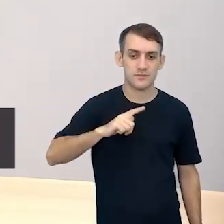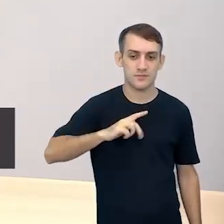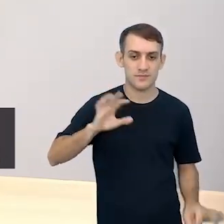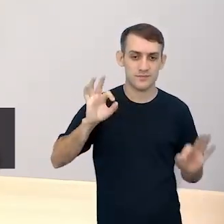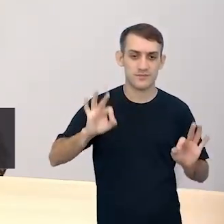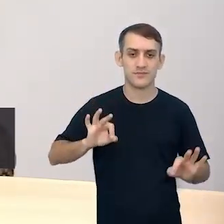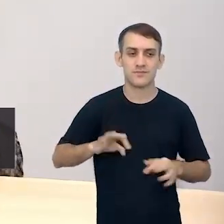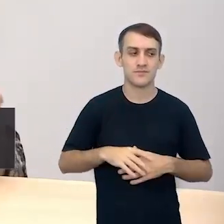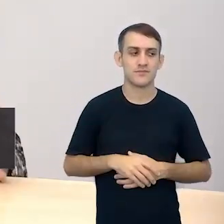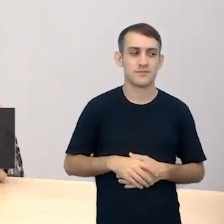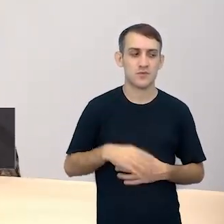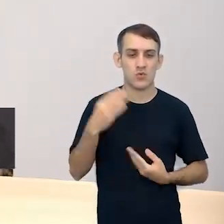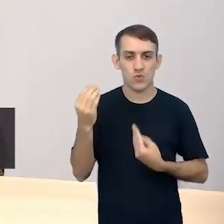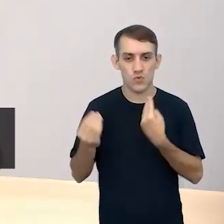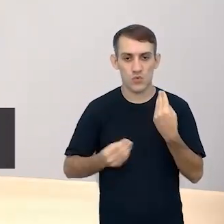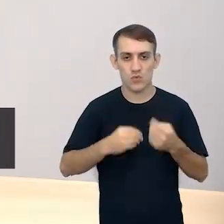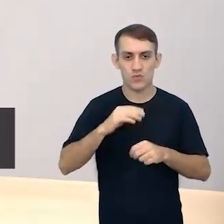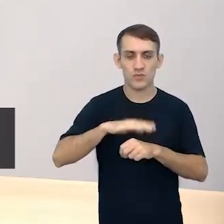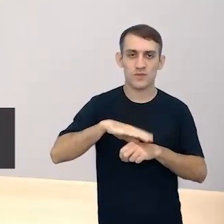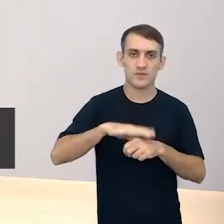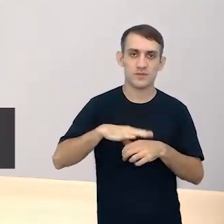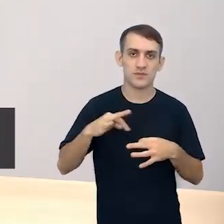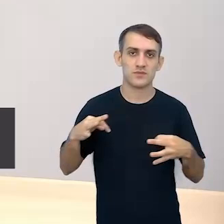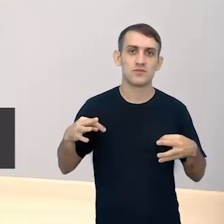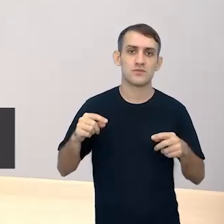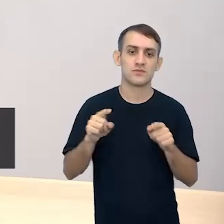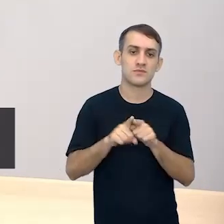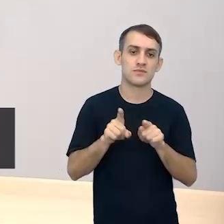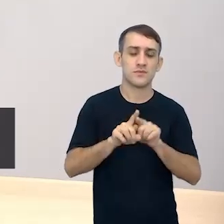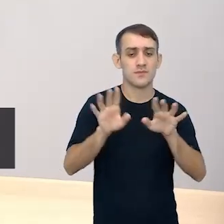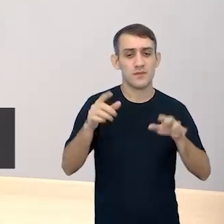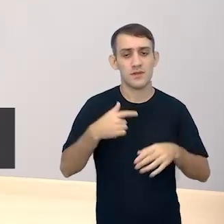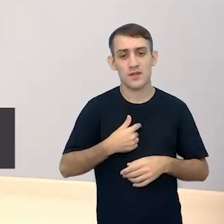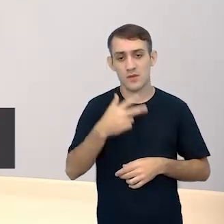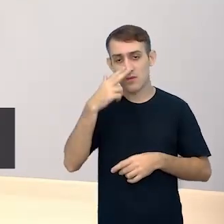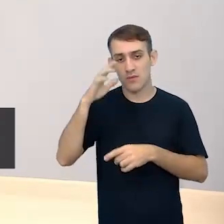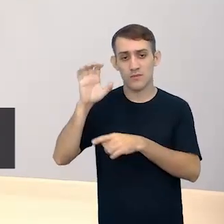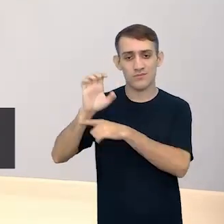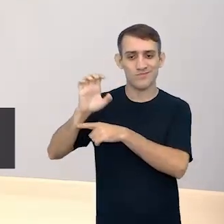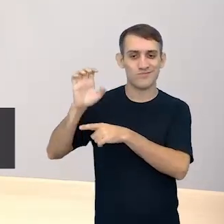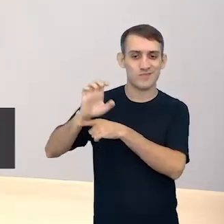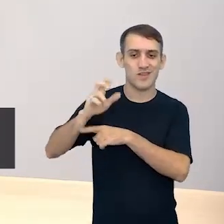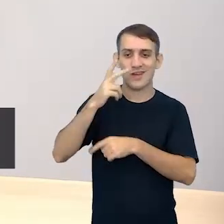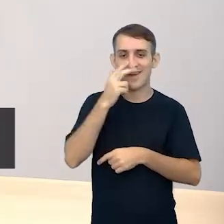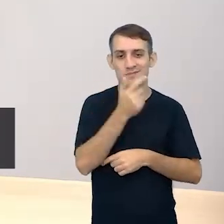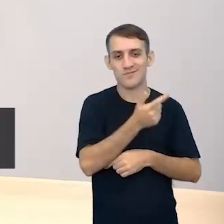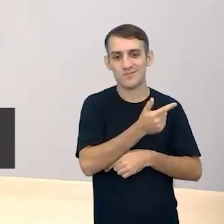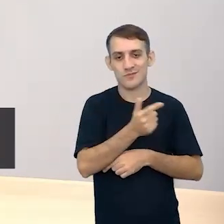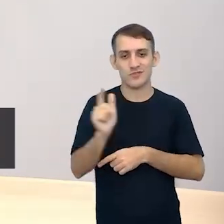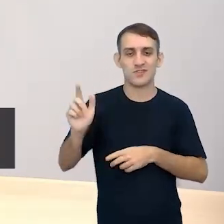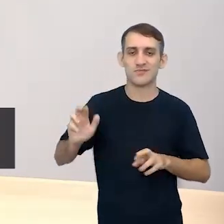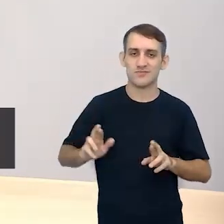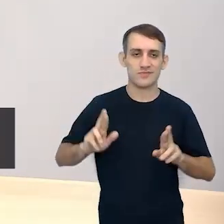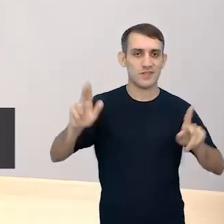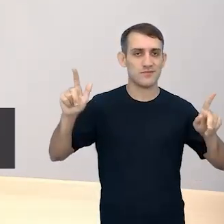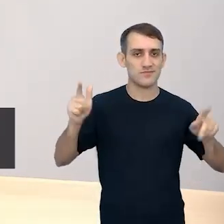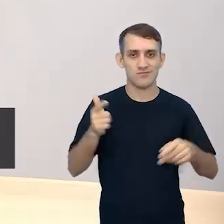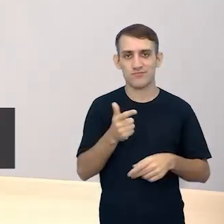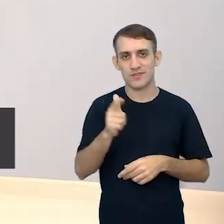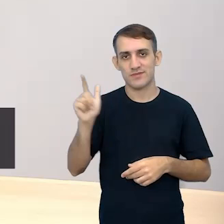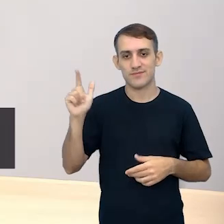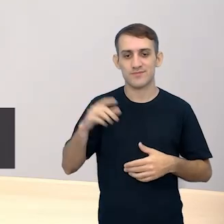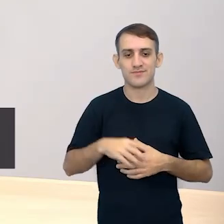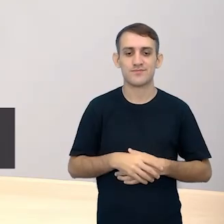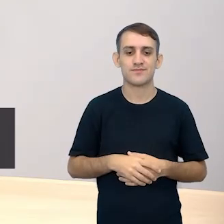a inclusão, como fazer, mas eu acho que o Estado em si não faz essa diferenciação. Não.